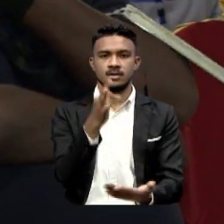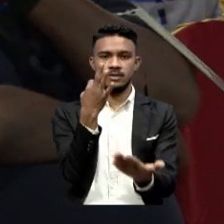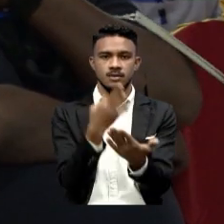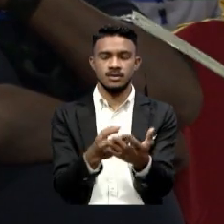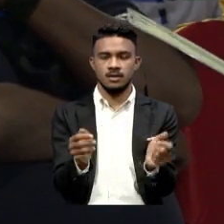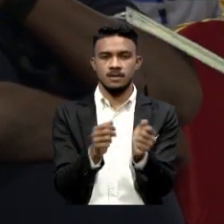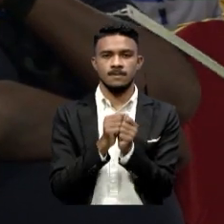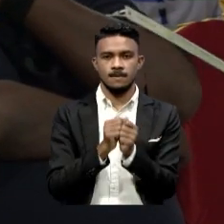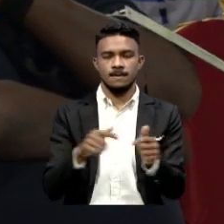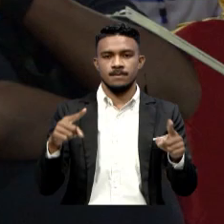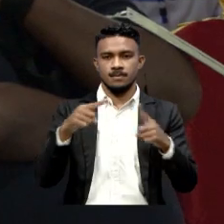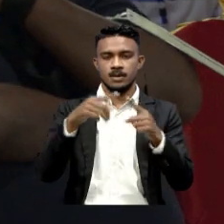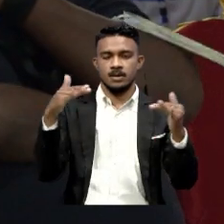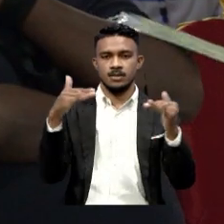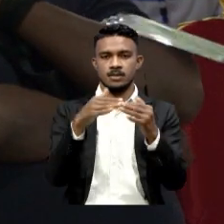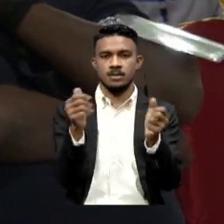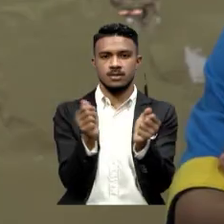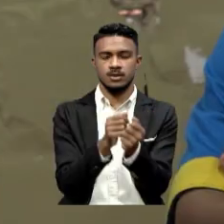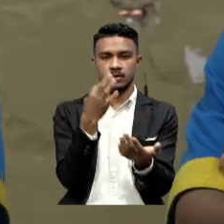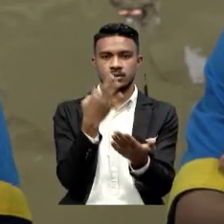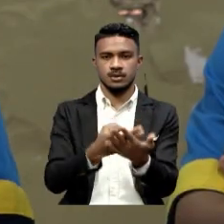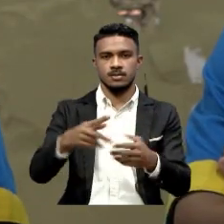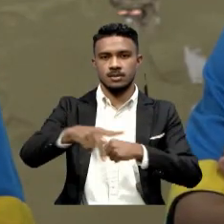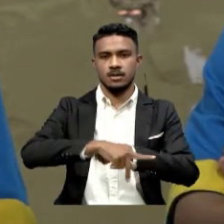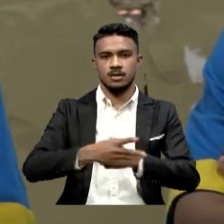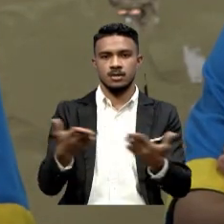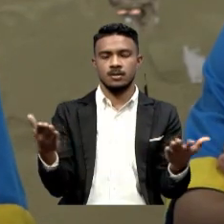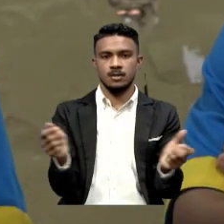gasta ba Conferência Nacional ne Osam Partido Nian nebe